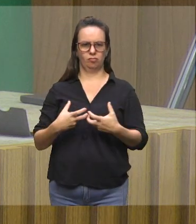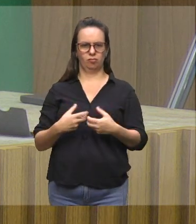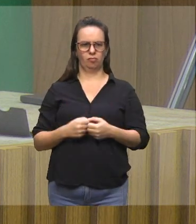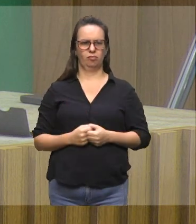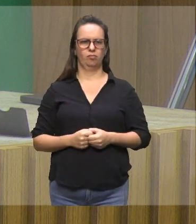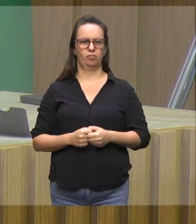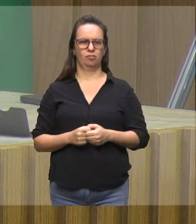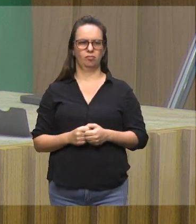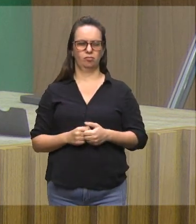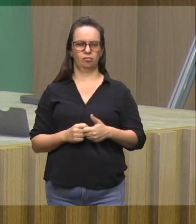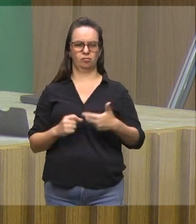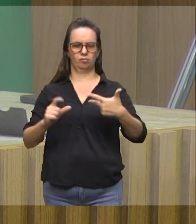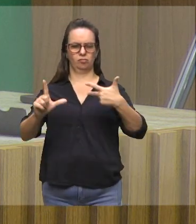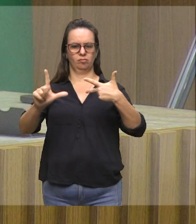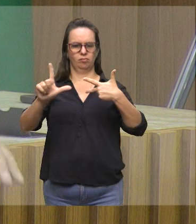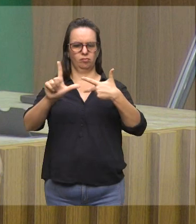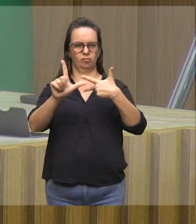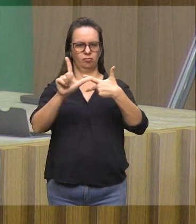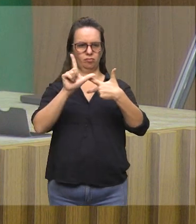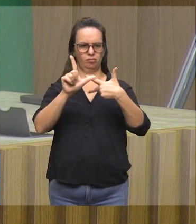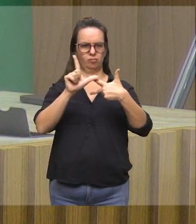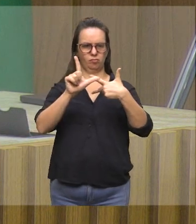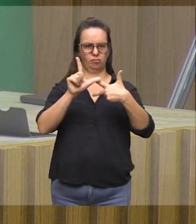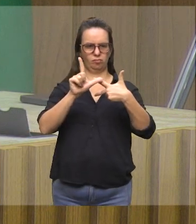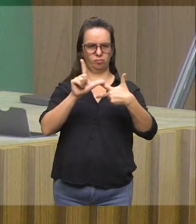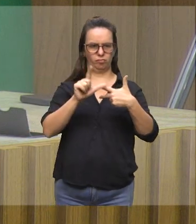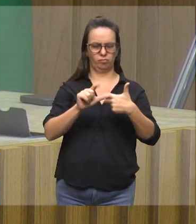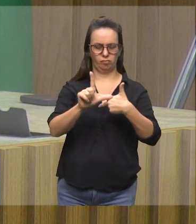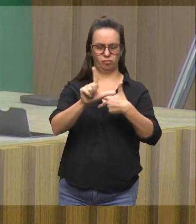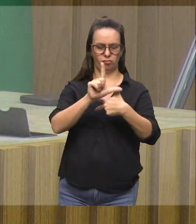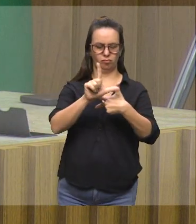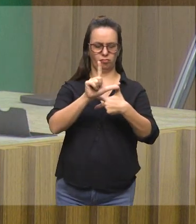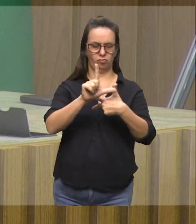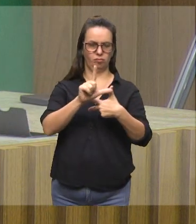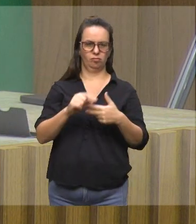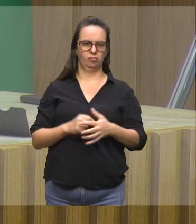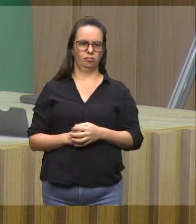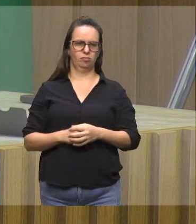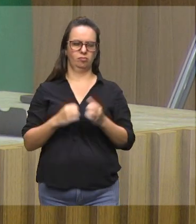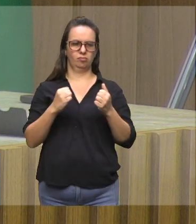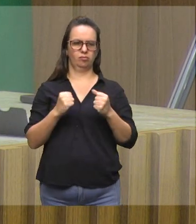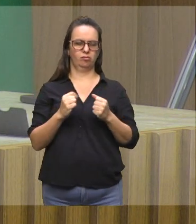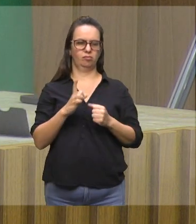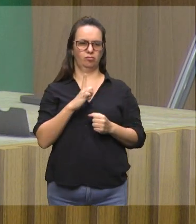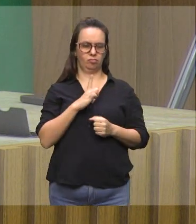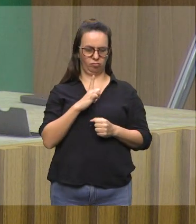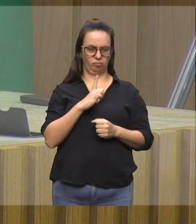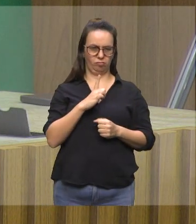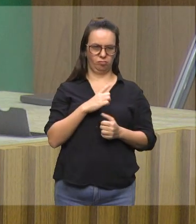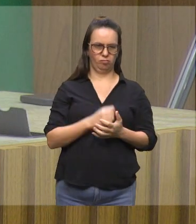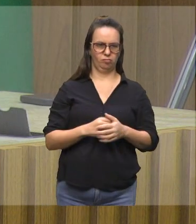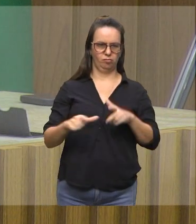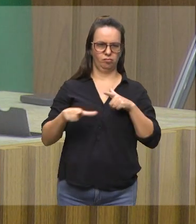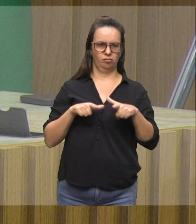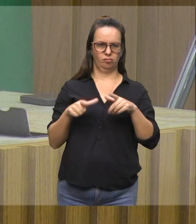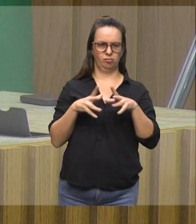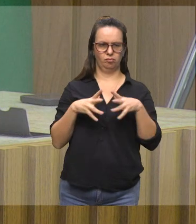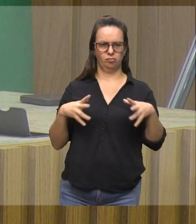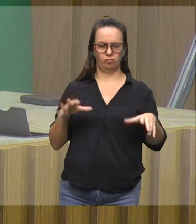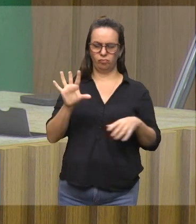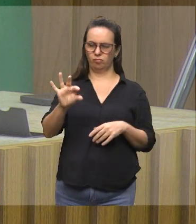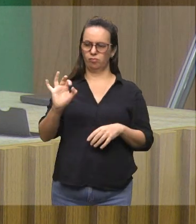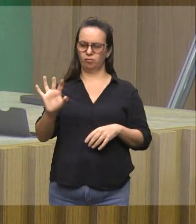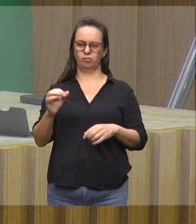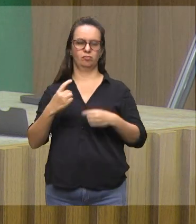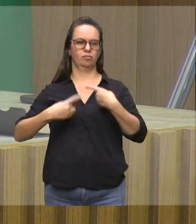legislativo, ele vai ter uma atuação um pouco maior, não é? Também no orçamento, na escolha da política pública, na